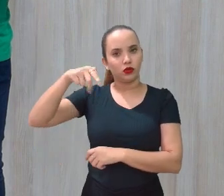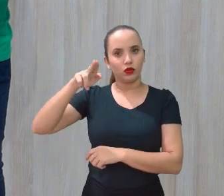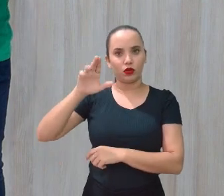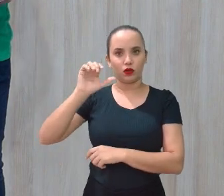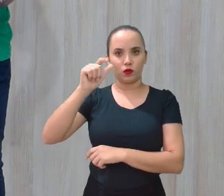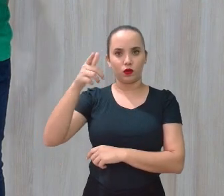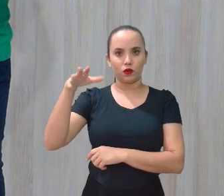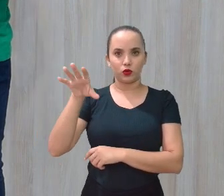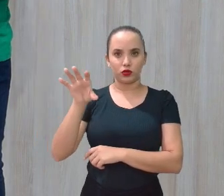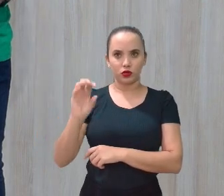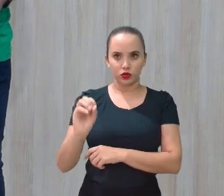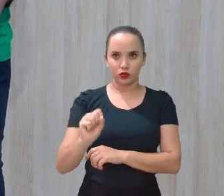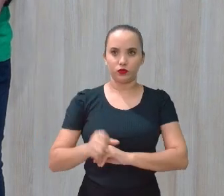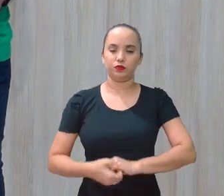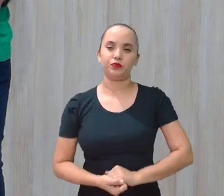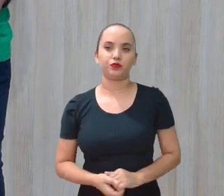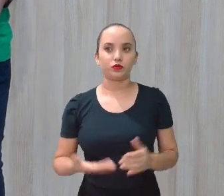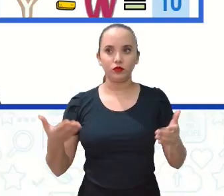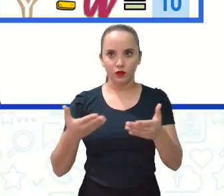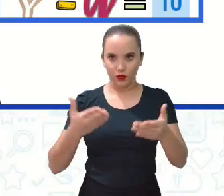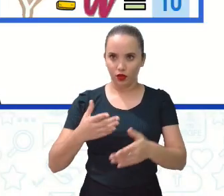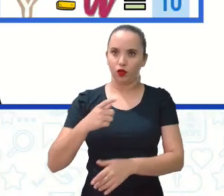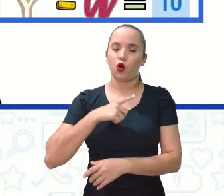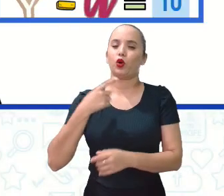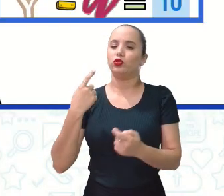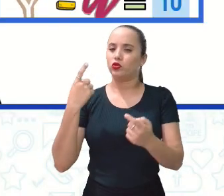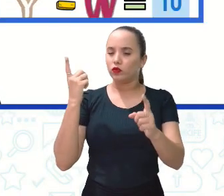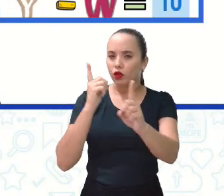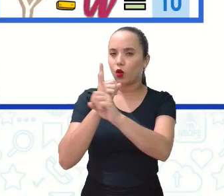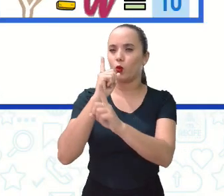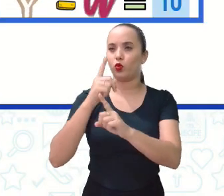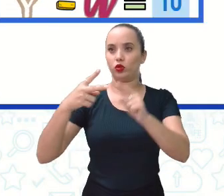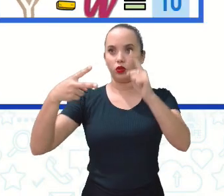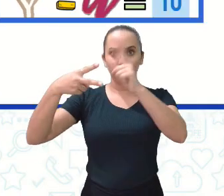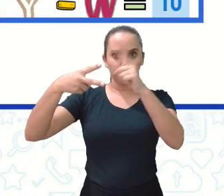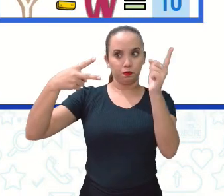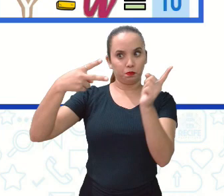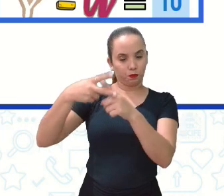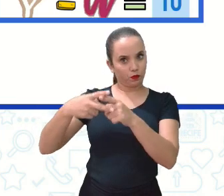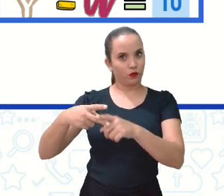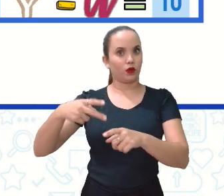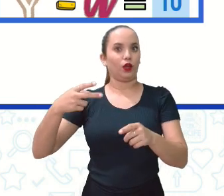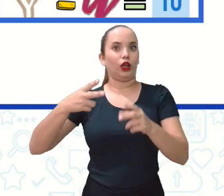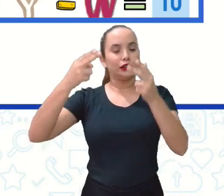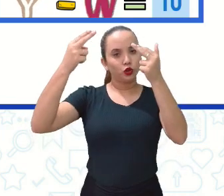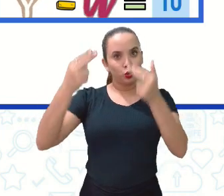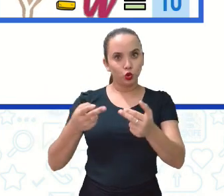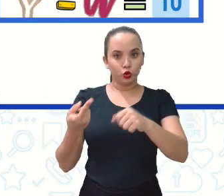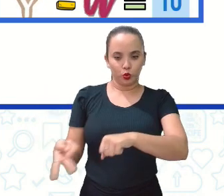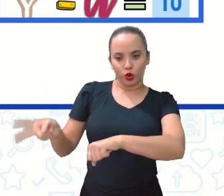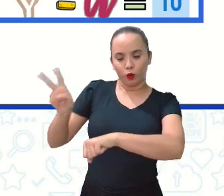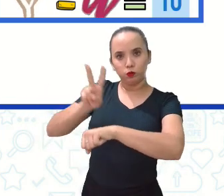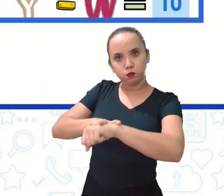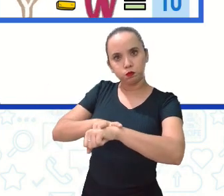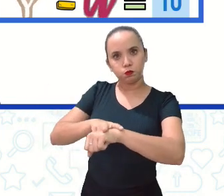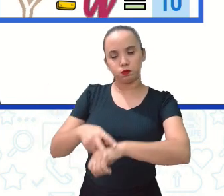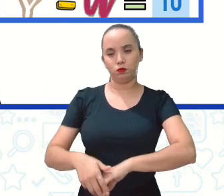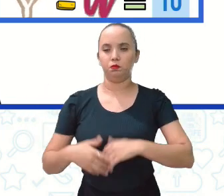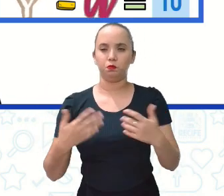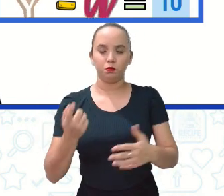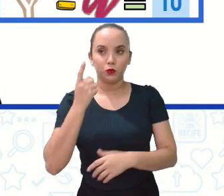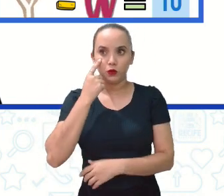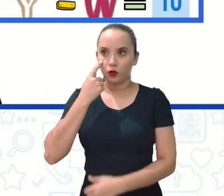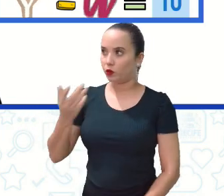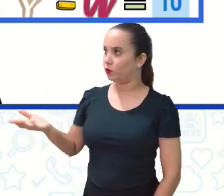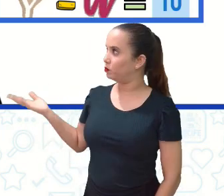seja, a gente vai se deparar agora em resolver duas equações ao mesmo tempo, tá bom? Então, lembrando que a gente está